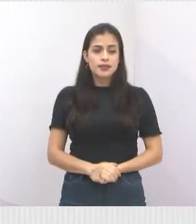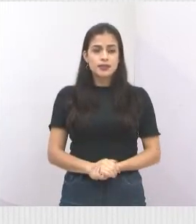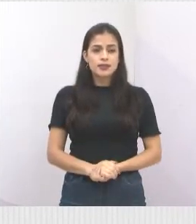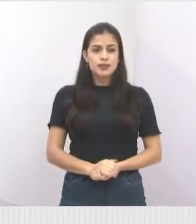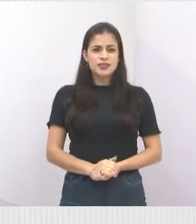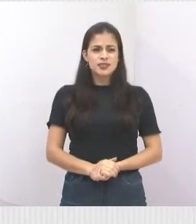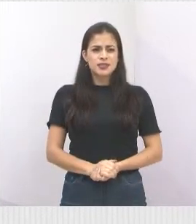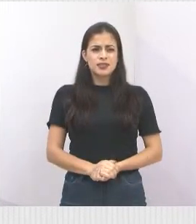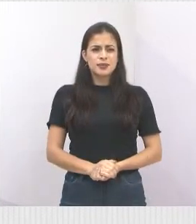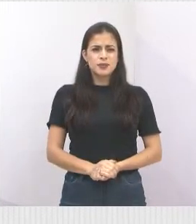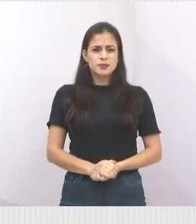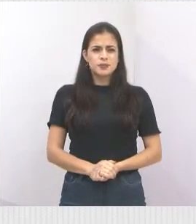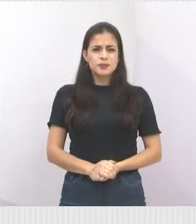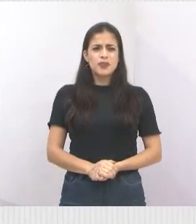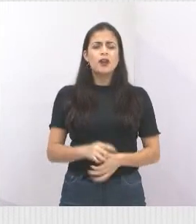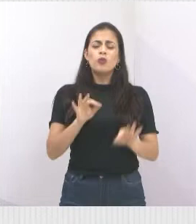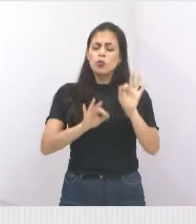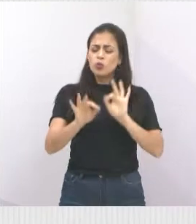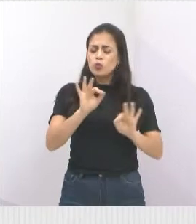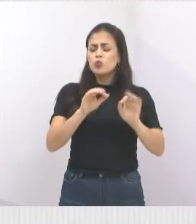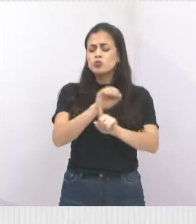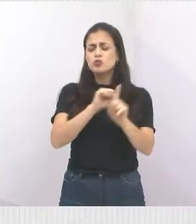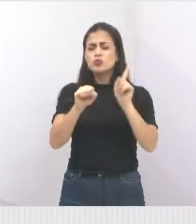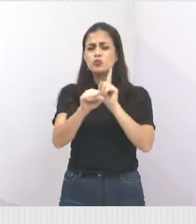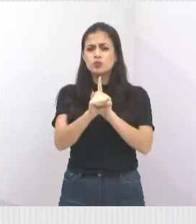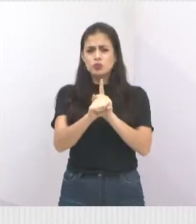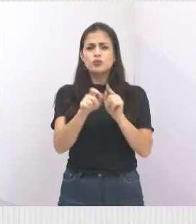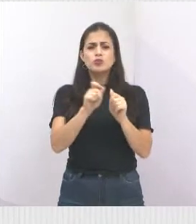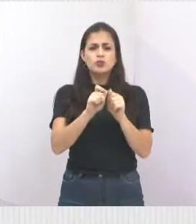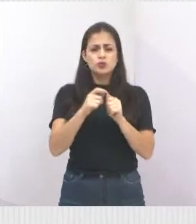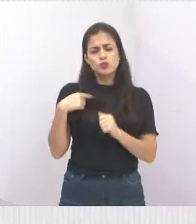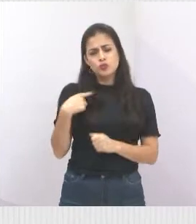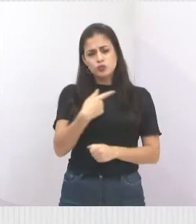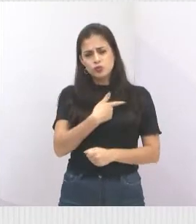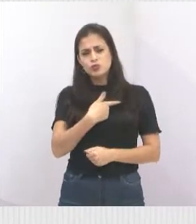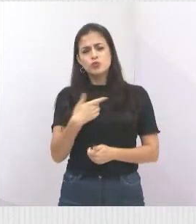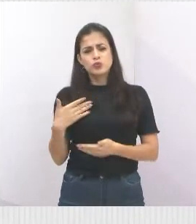enquanto sociedade para a gente fazer a nossa parte